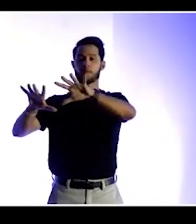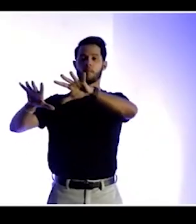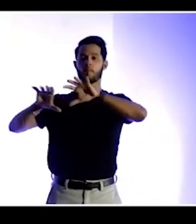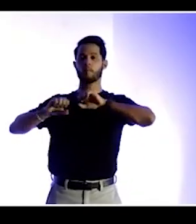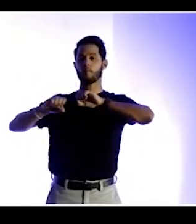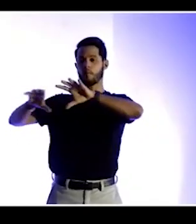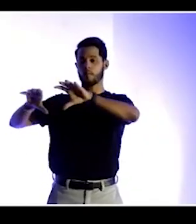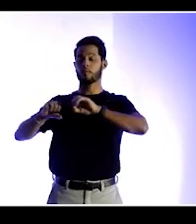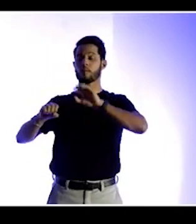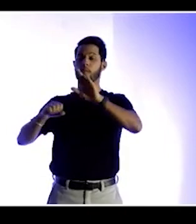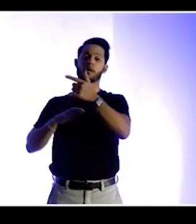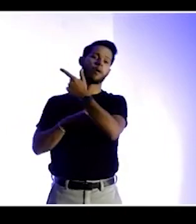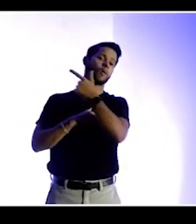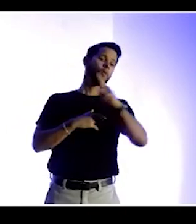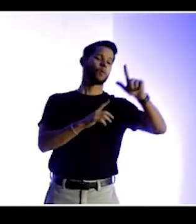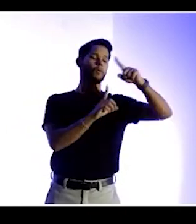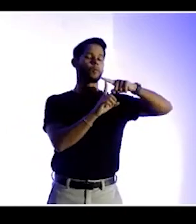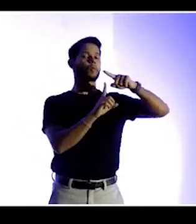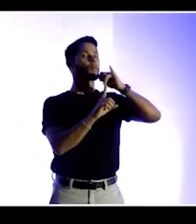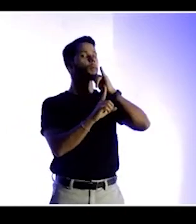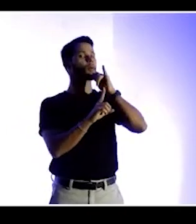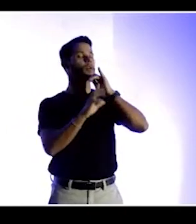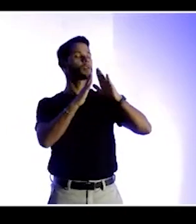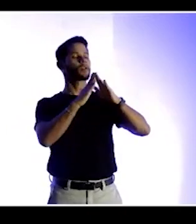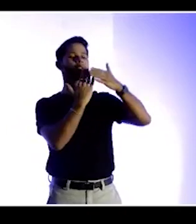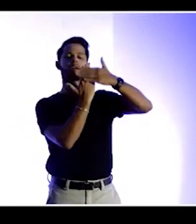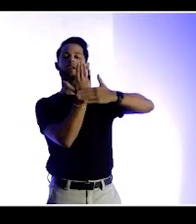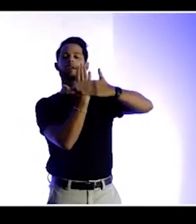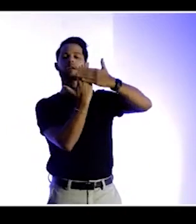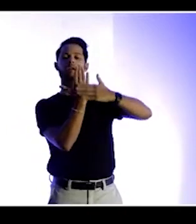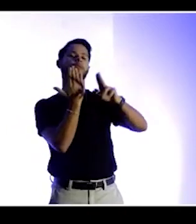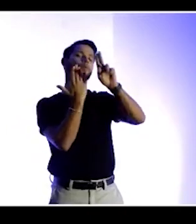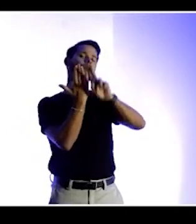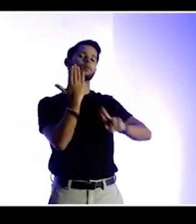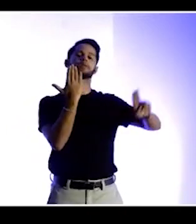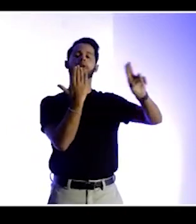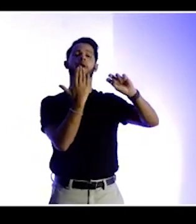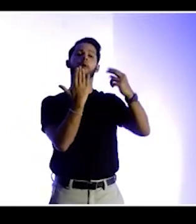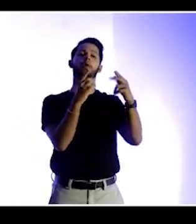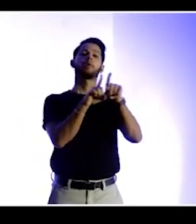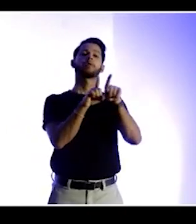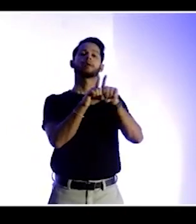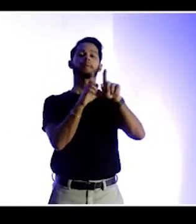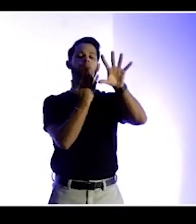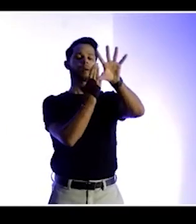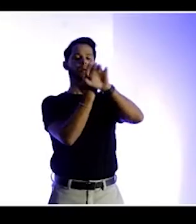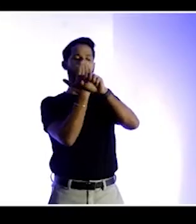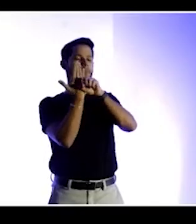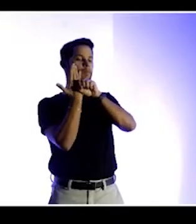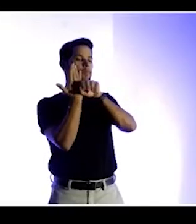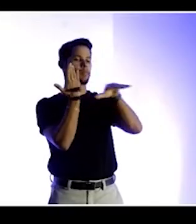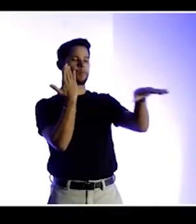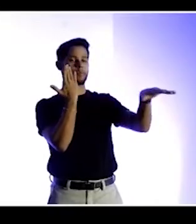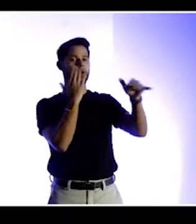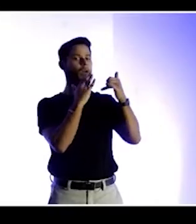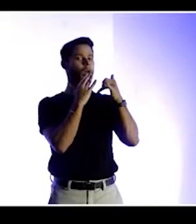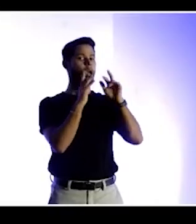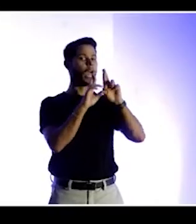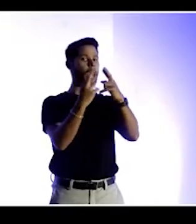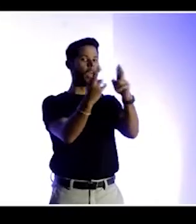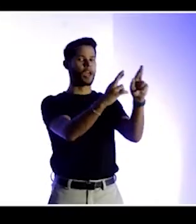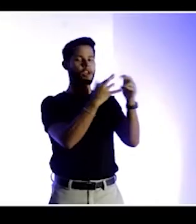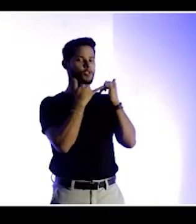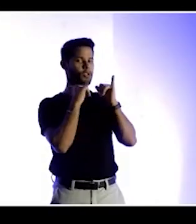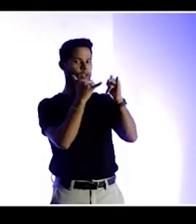aqui estão gerando energia no telhado e usando na edificação ou até exportando excedente para a rede elétrica. Então, essa aqui é a matriz